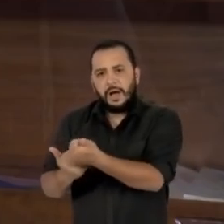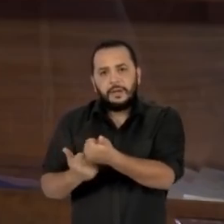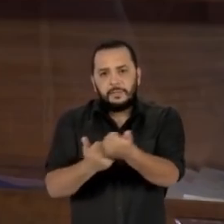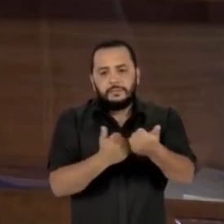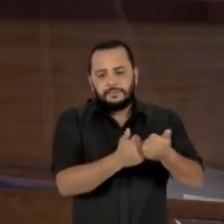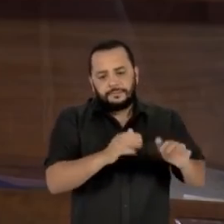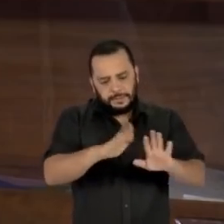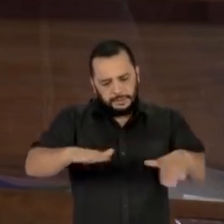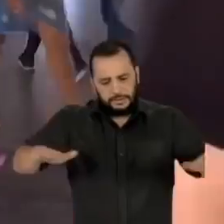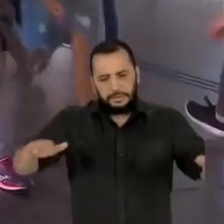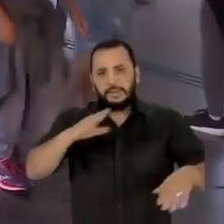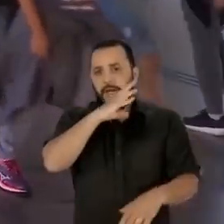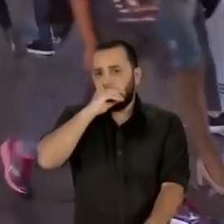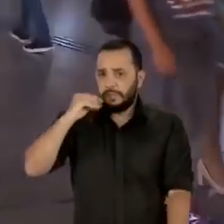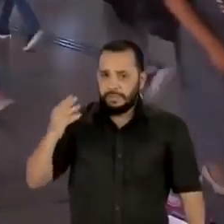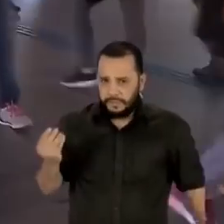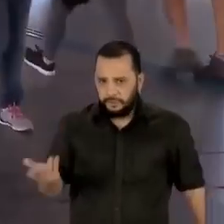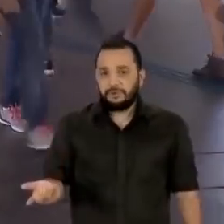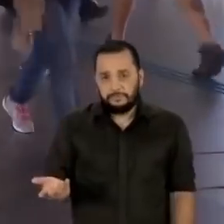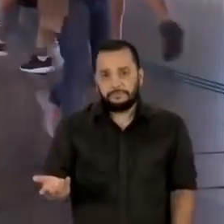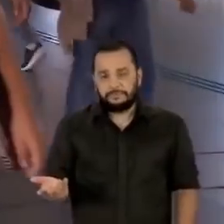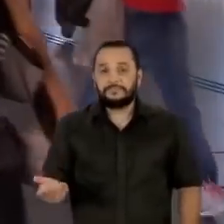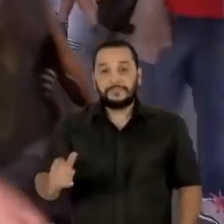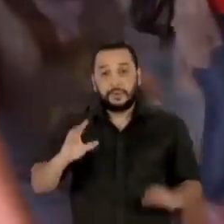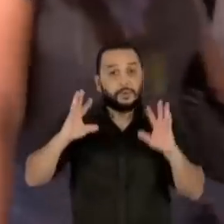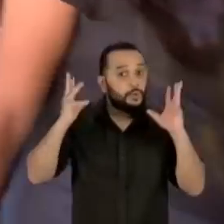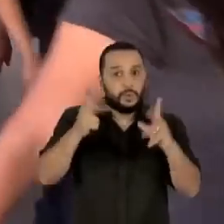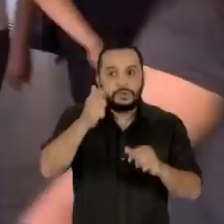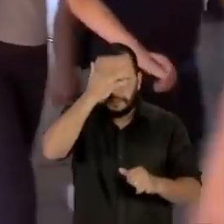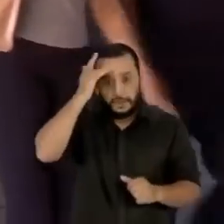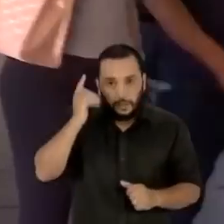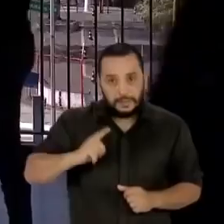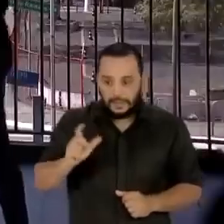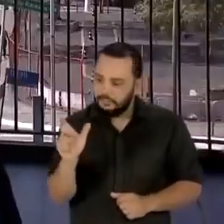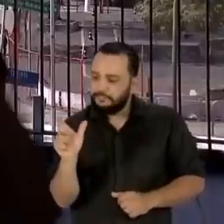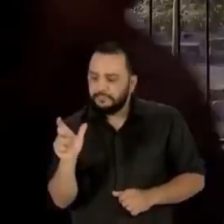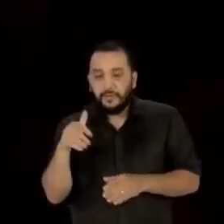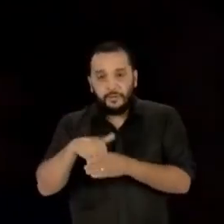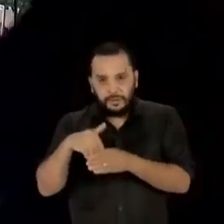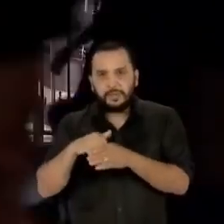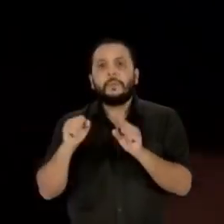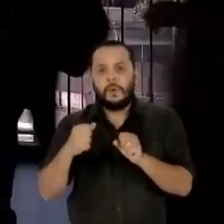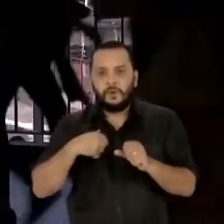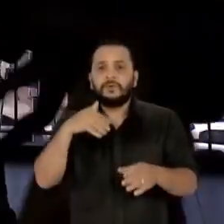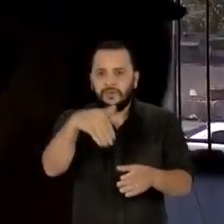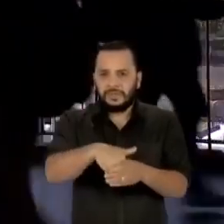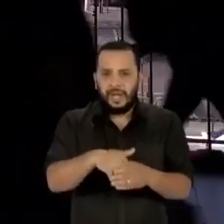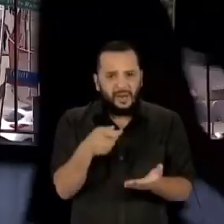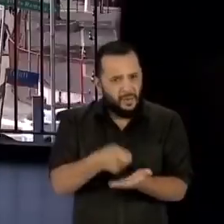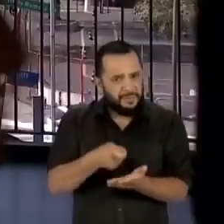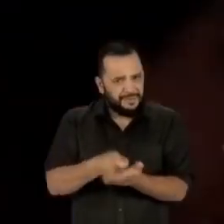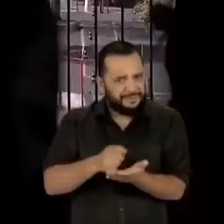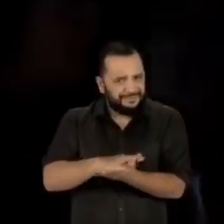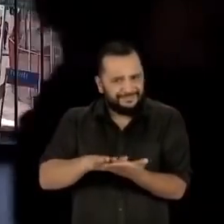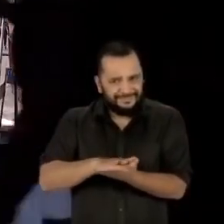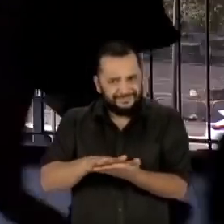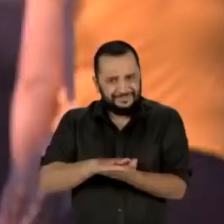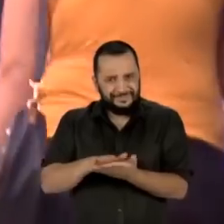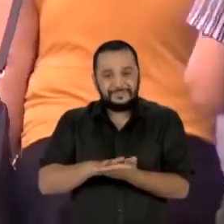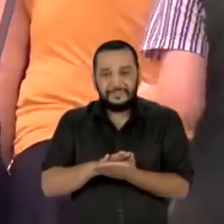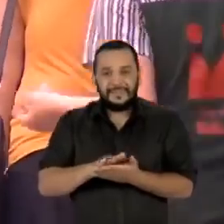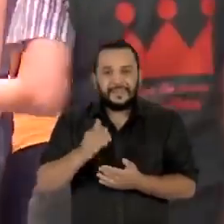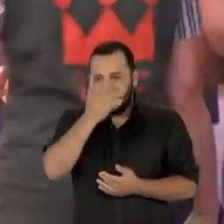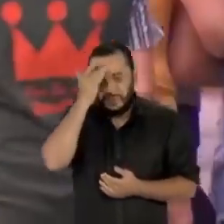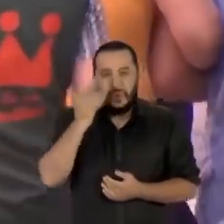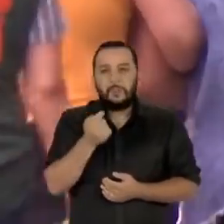criança e ao adolescente todo mundo que tem título de eleitor pode votar mas como não é obrigatório a participação